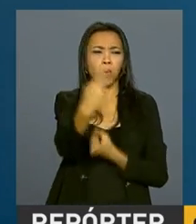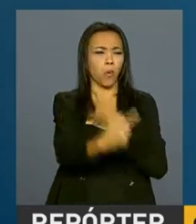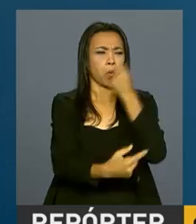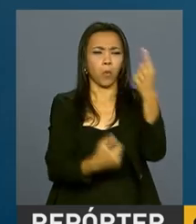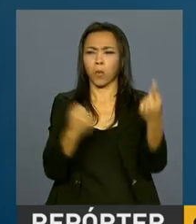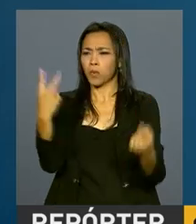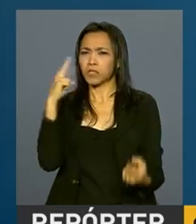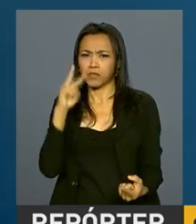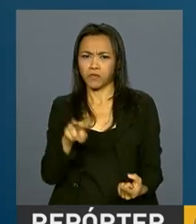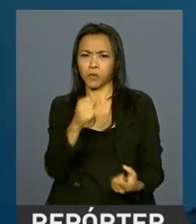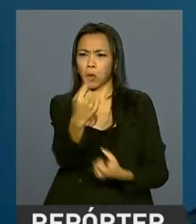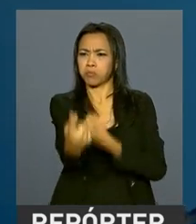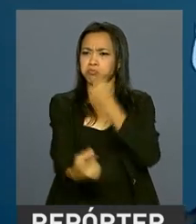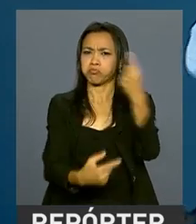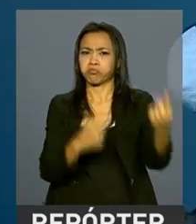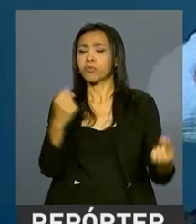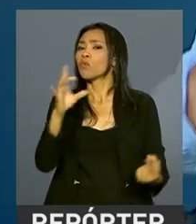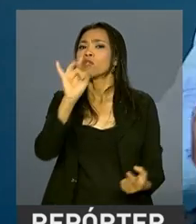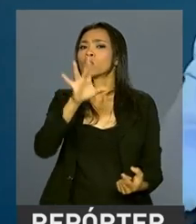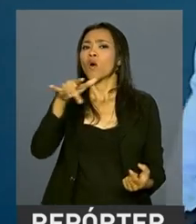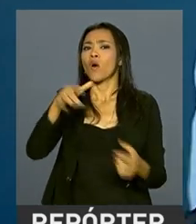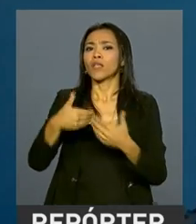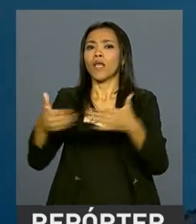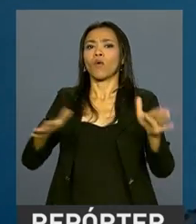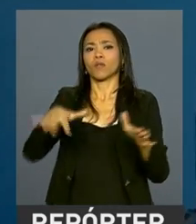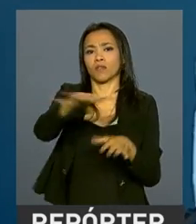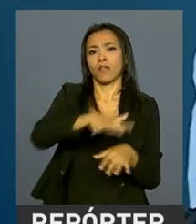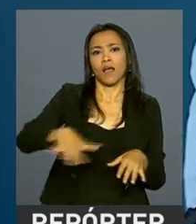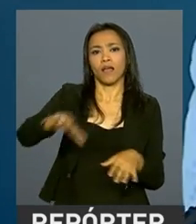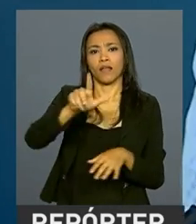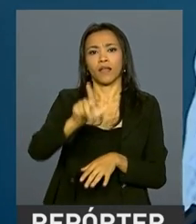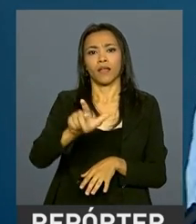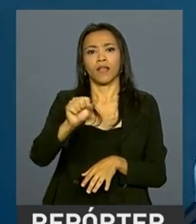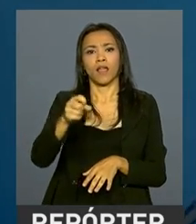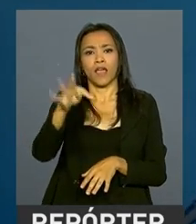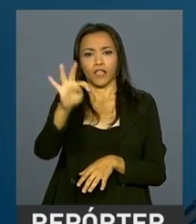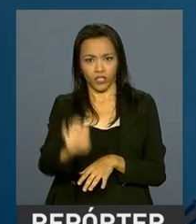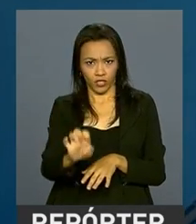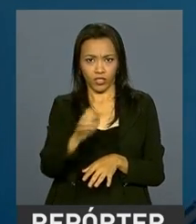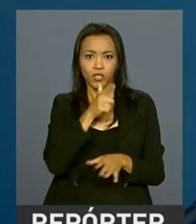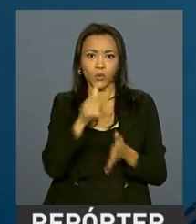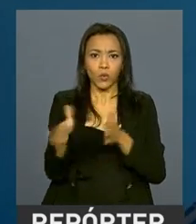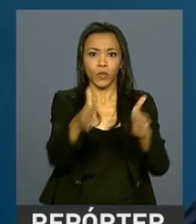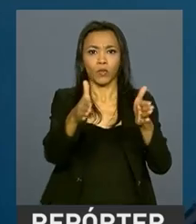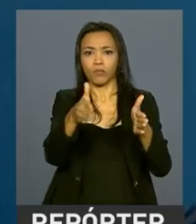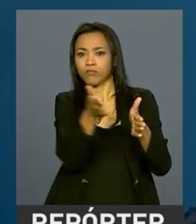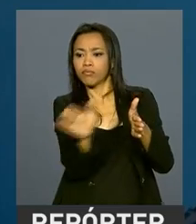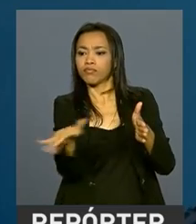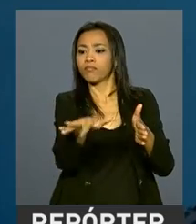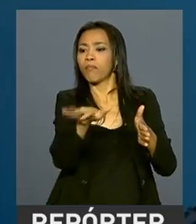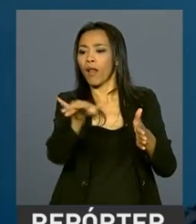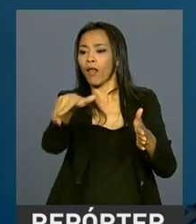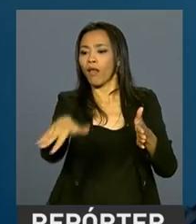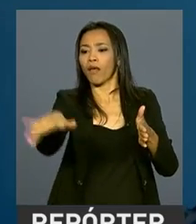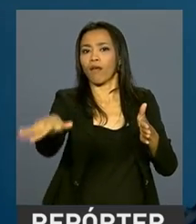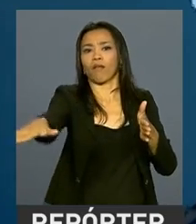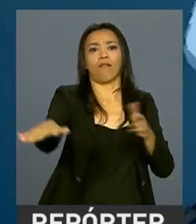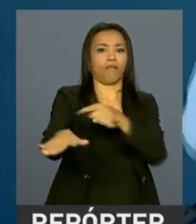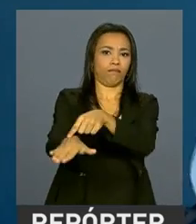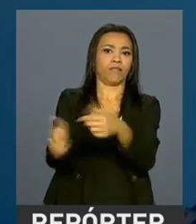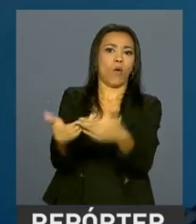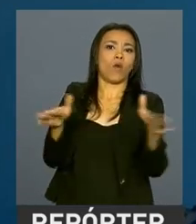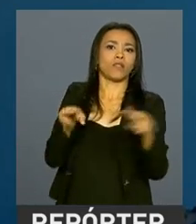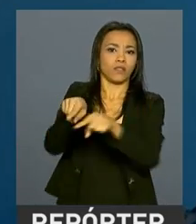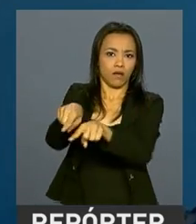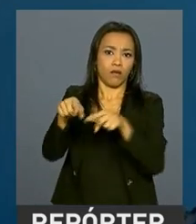é apenas a inauguração do eixo leste da transposição. Amanhã, no final do ano, nós teremos